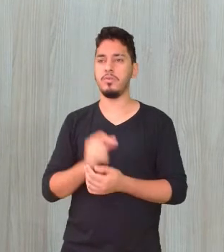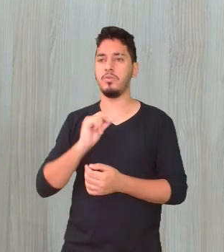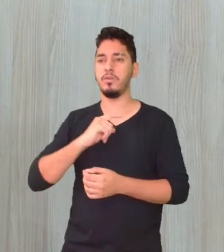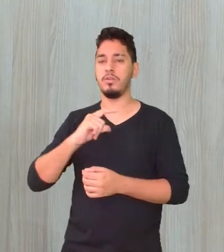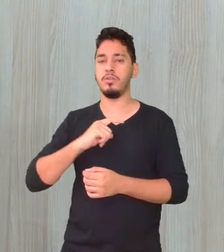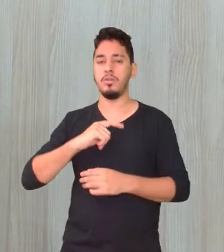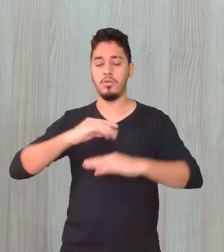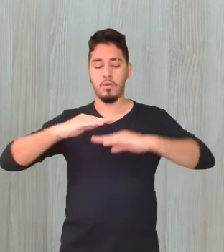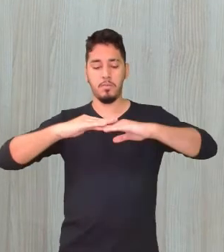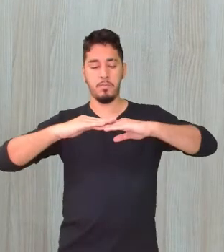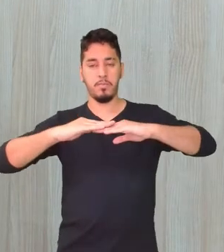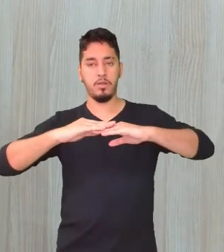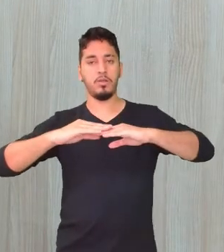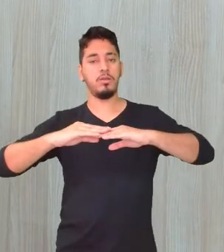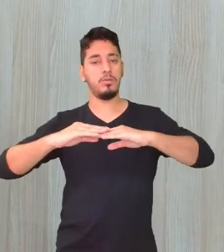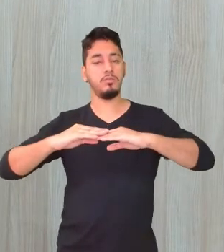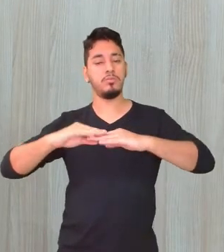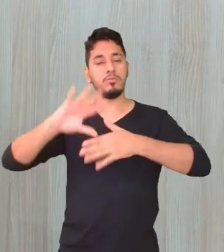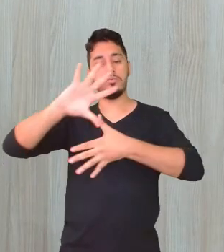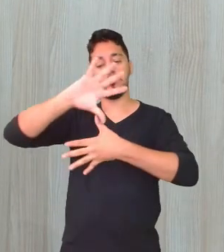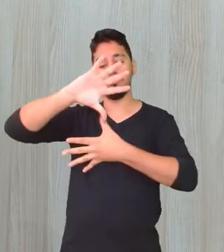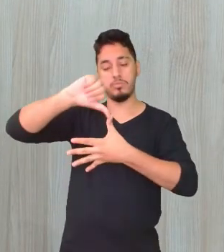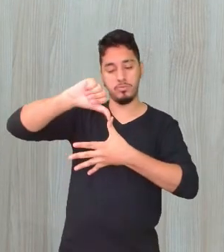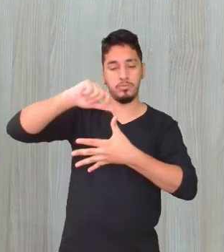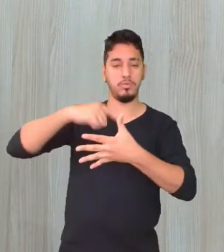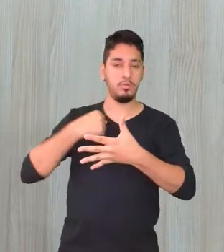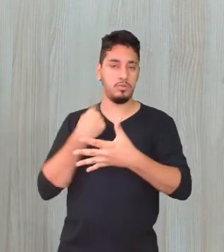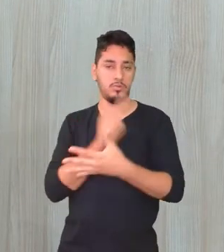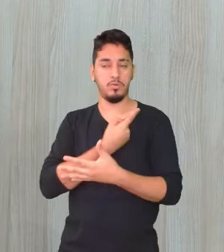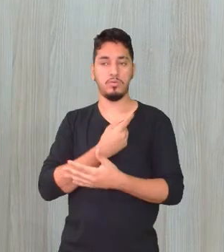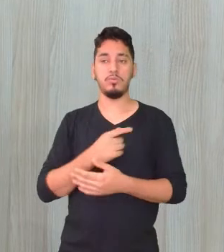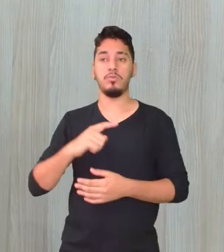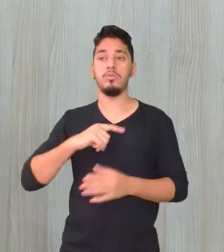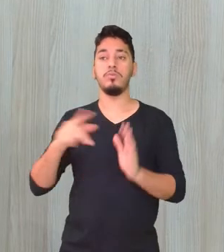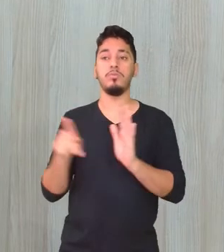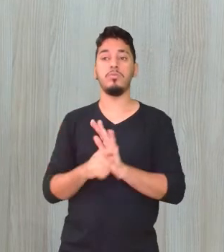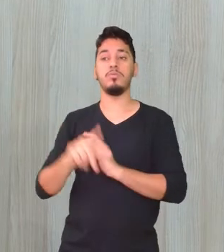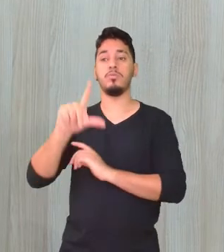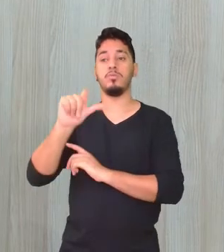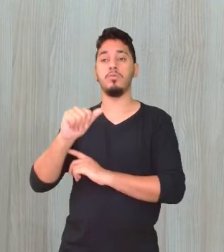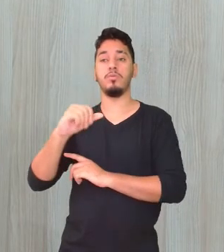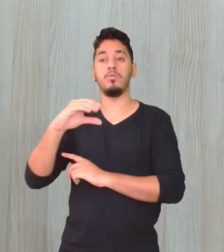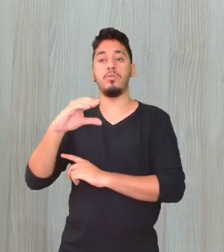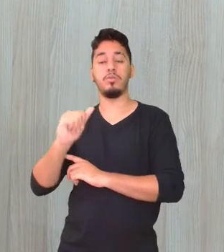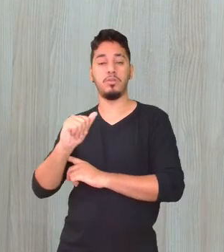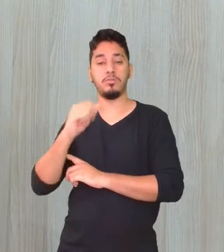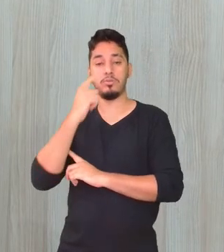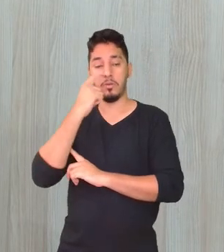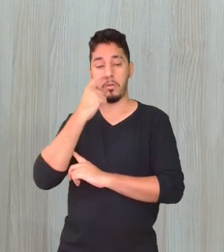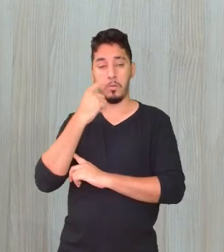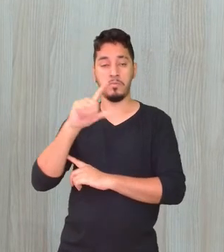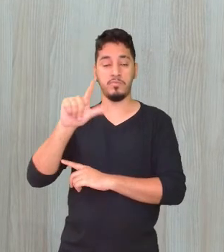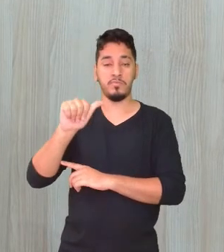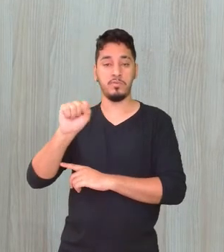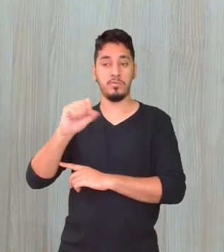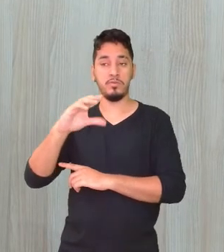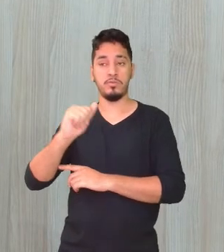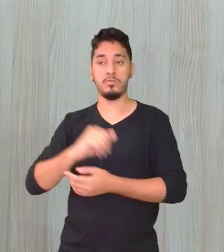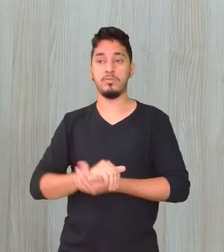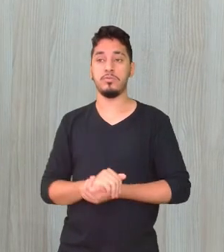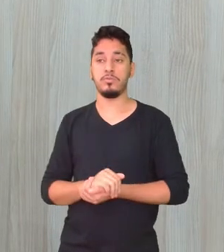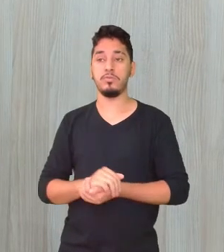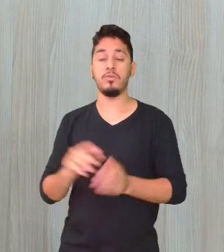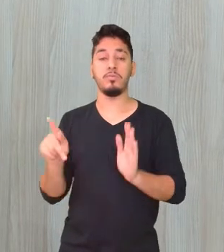placa continental, que é a nossa sul-americana, e a placa de Nazca, que vocês veem ali na tela, né? Você vê no mapa, que é uma